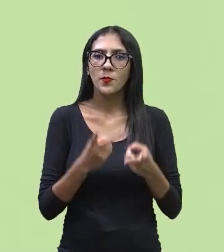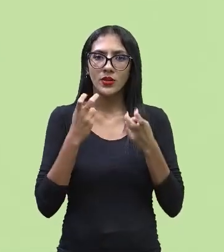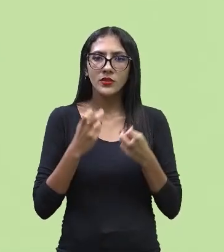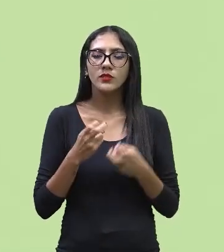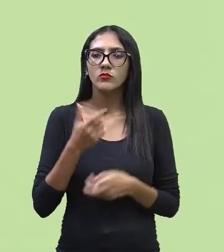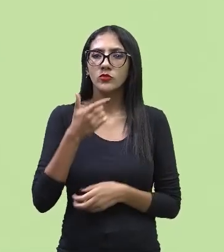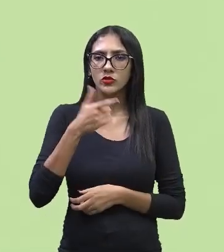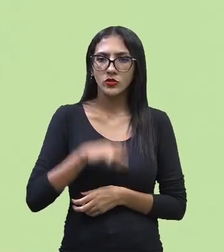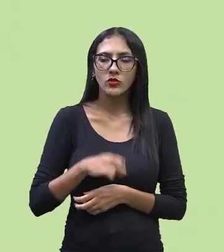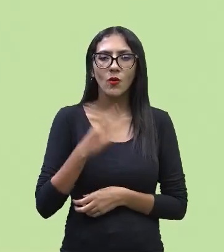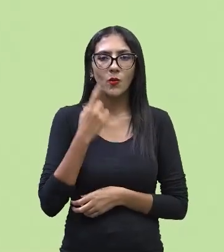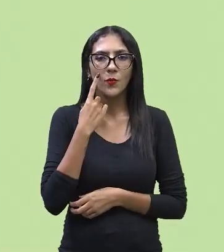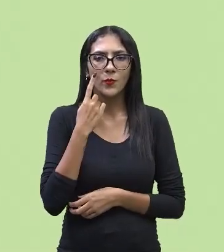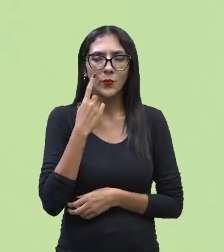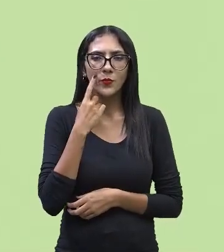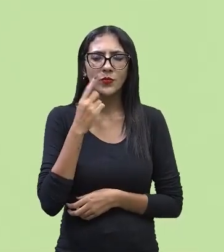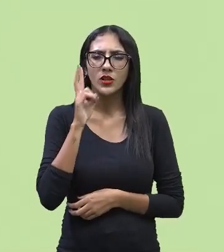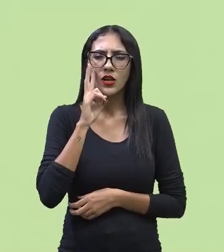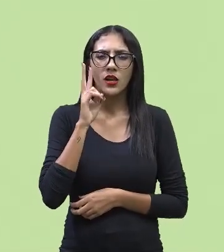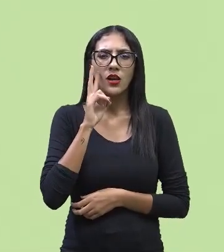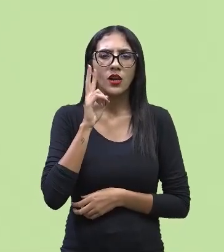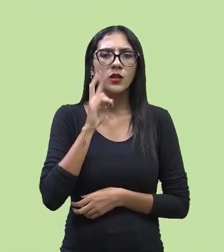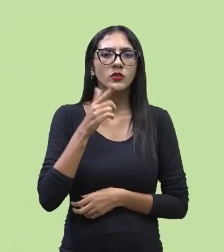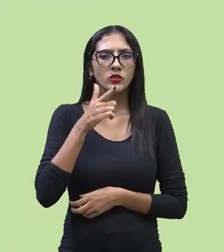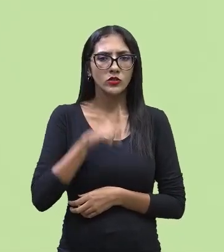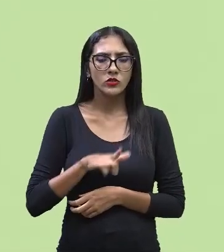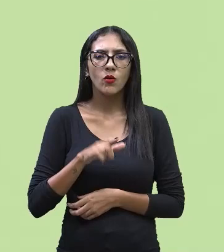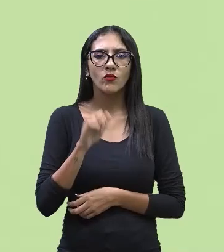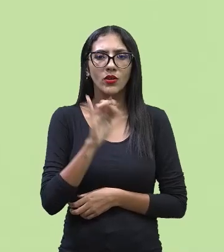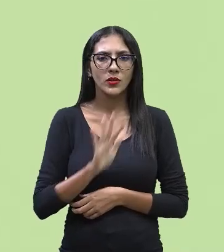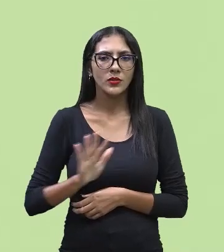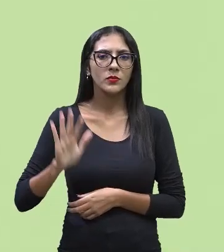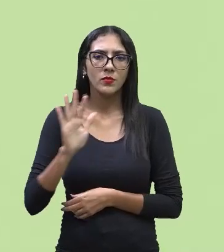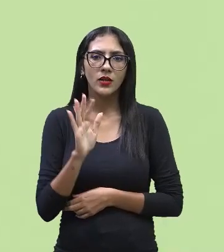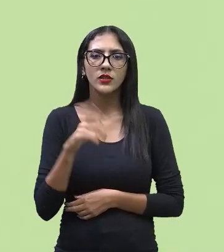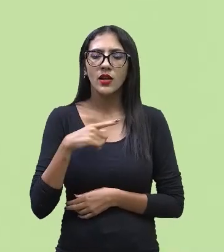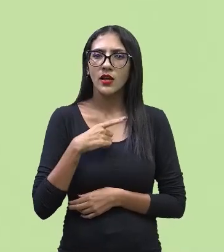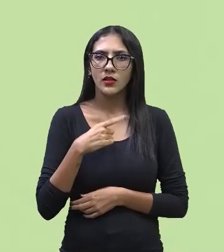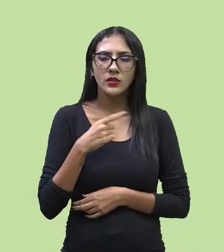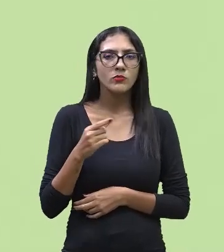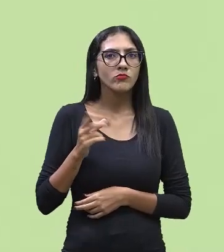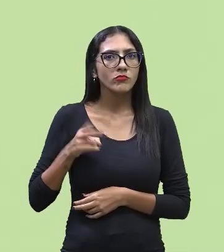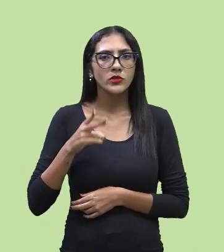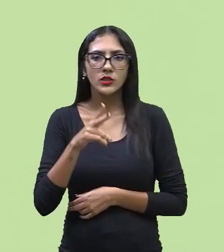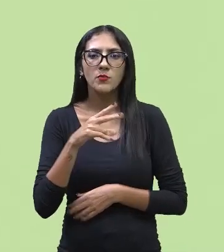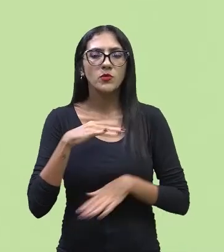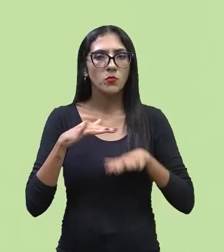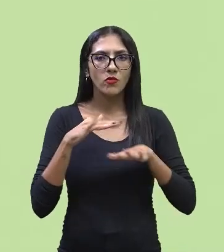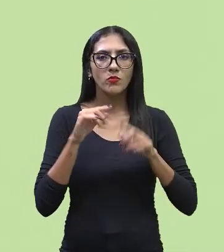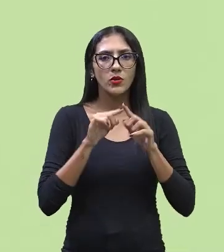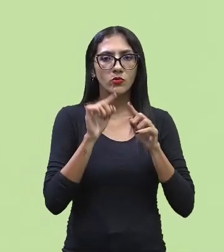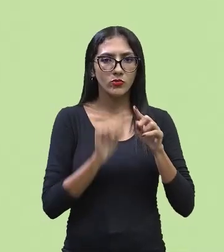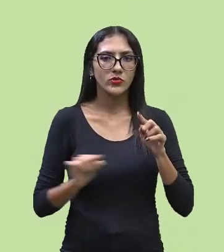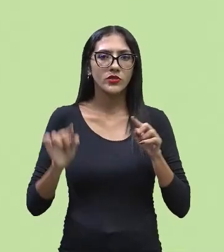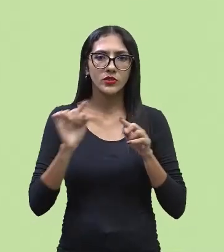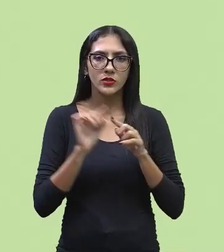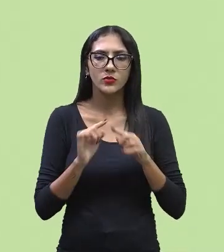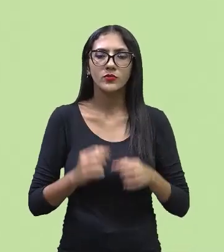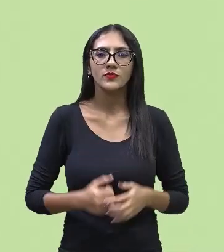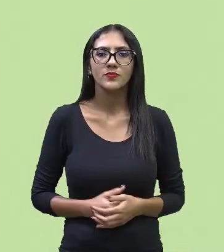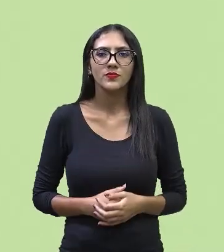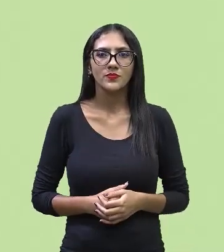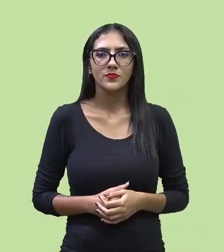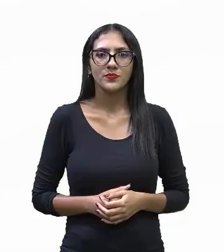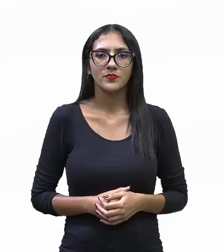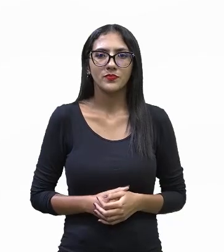lá na imagem, relembrem, né, novamente que é um ciclo, né? O carbono está em movimento a todo momento. Agora a gente vai falar